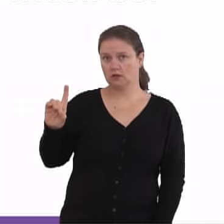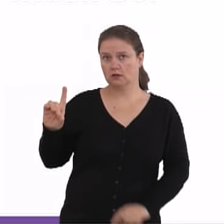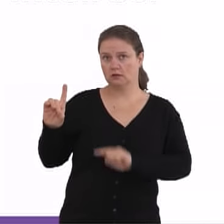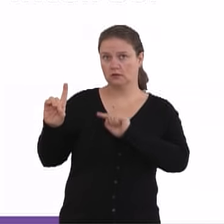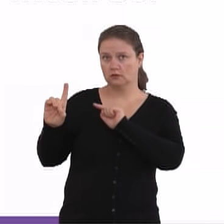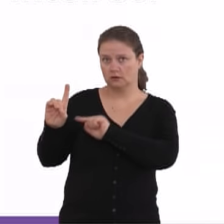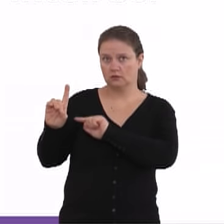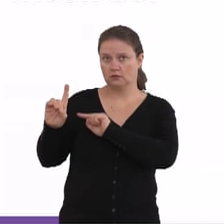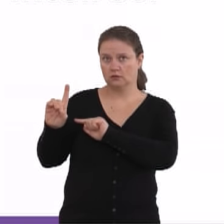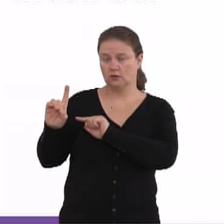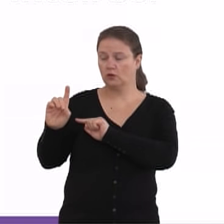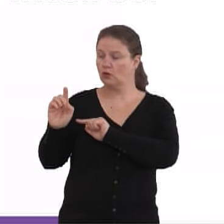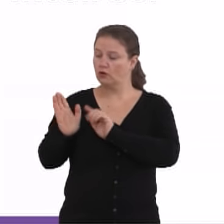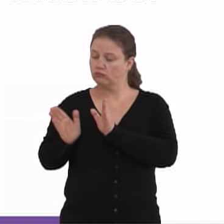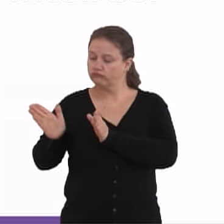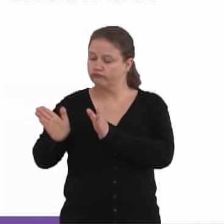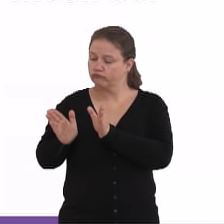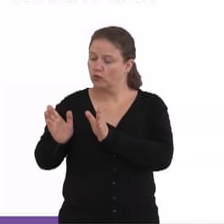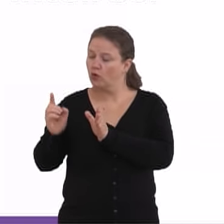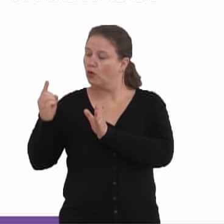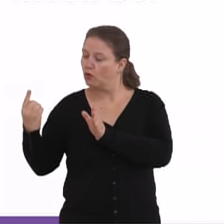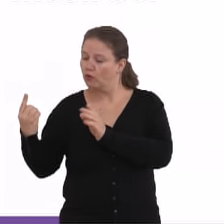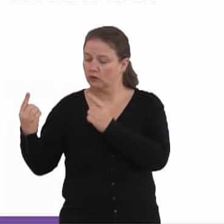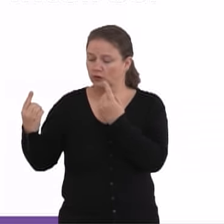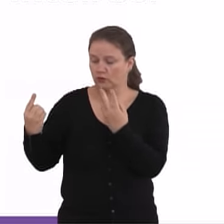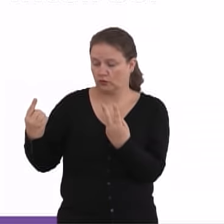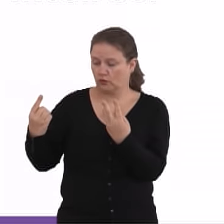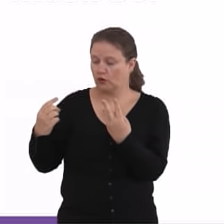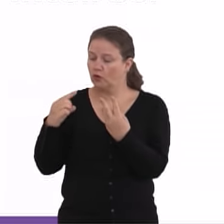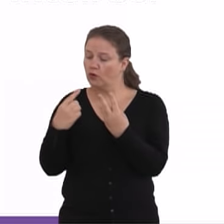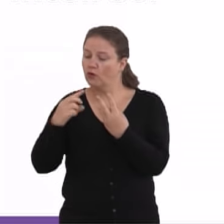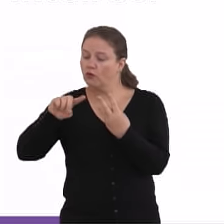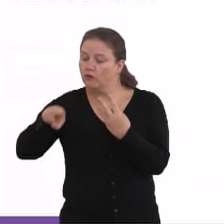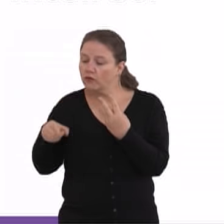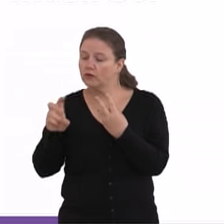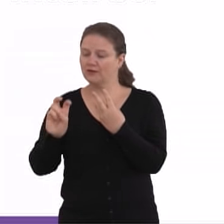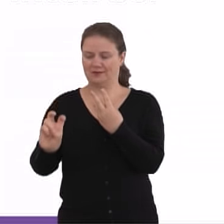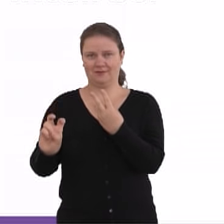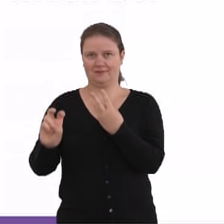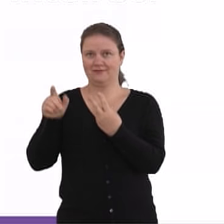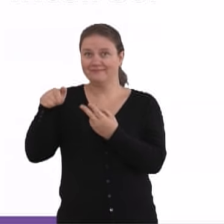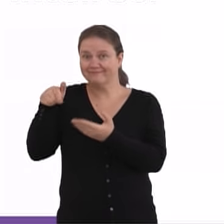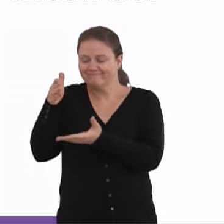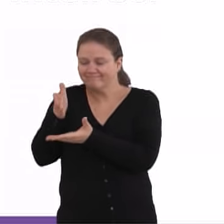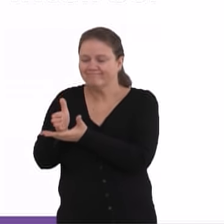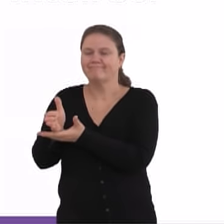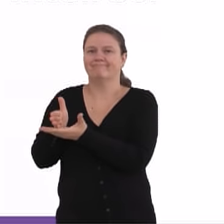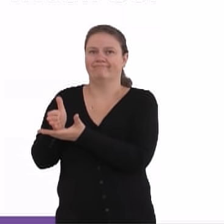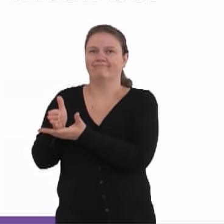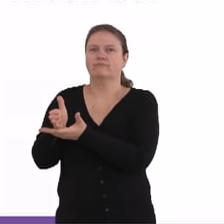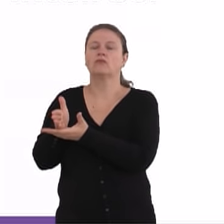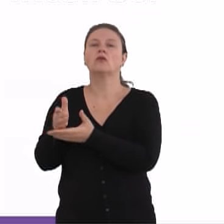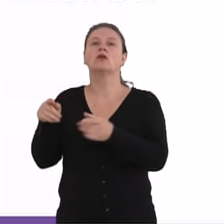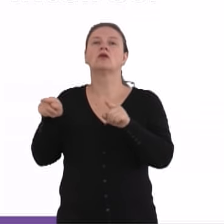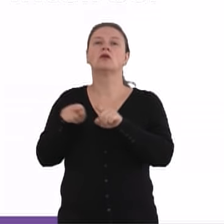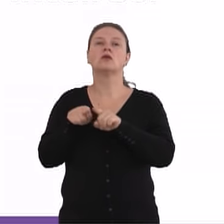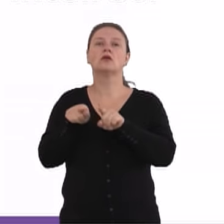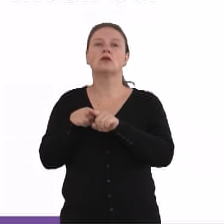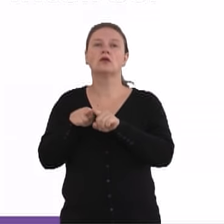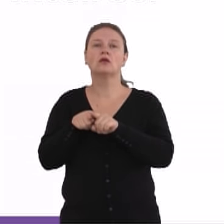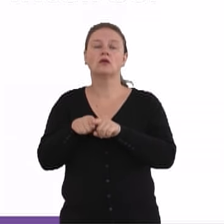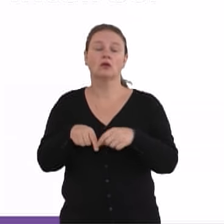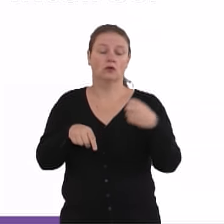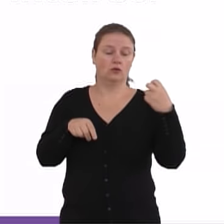identificando entre 1 e o 2, o 1,5, a letra E entre o 2 e o